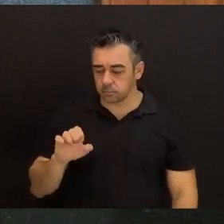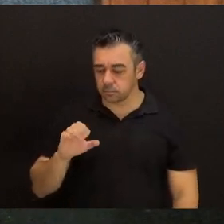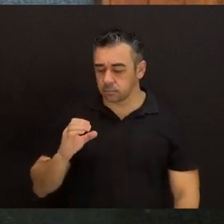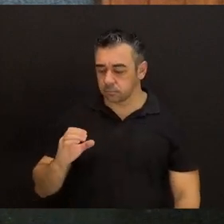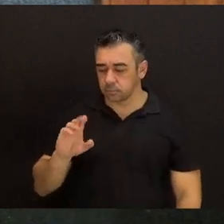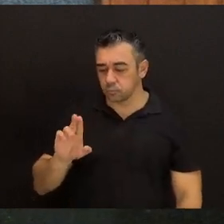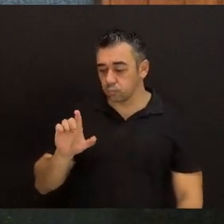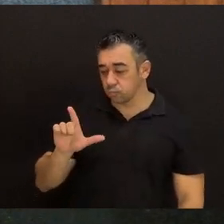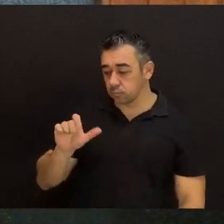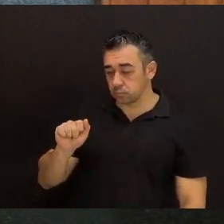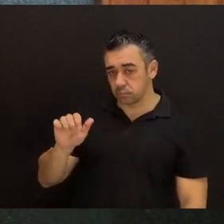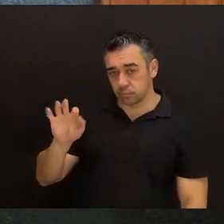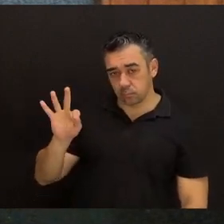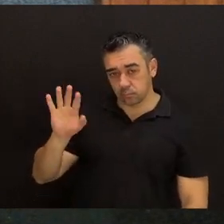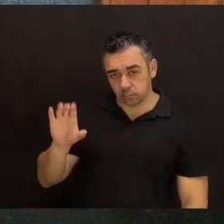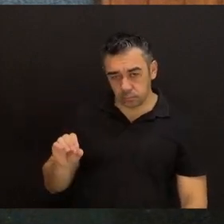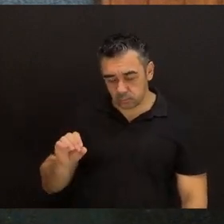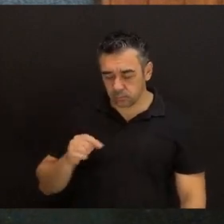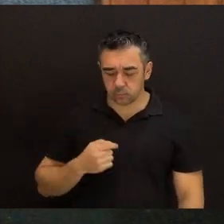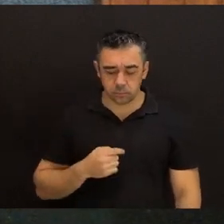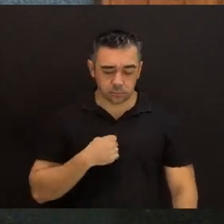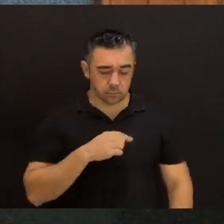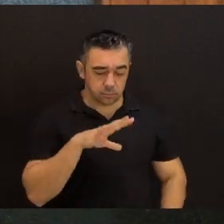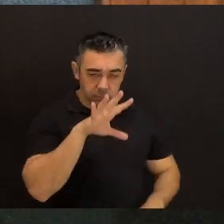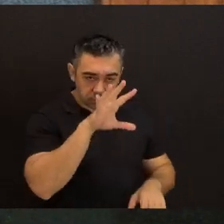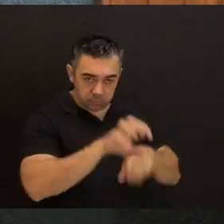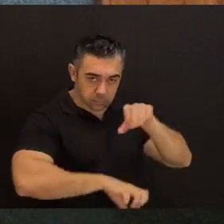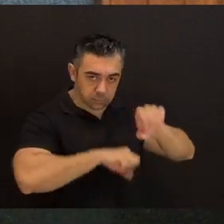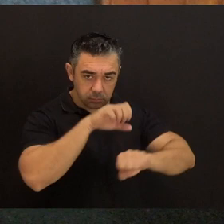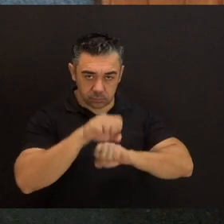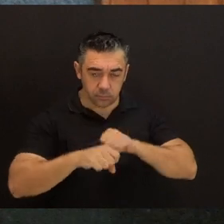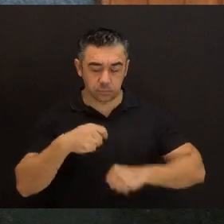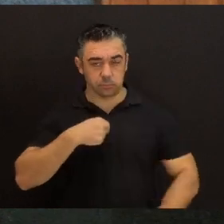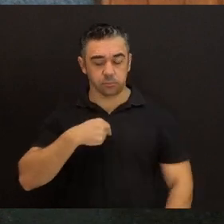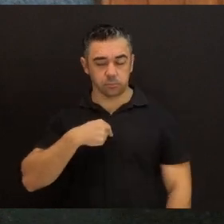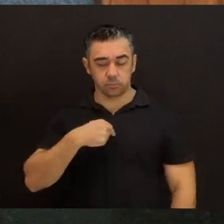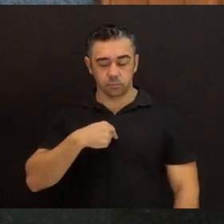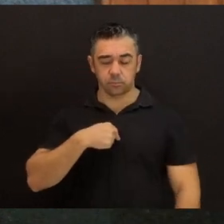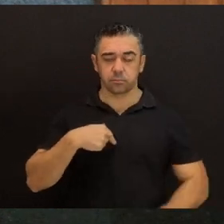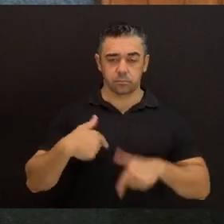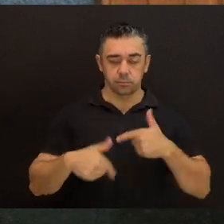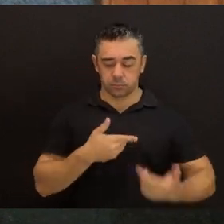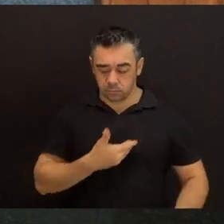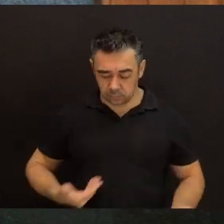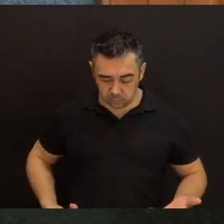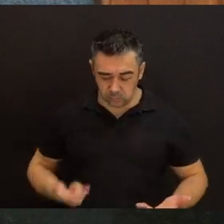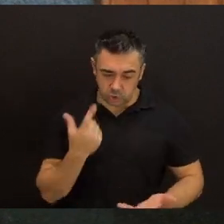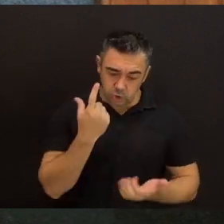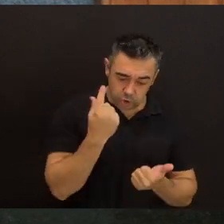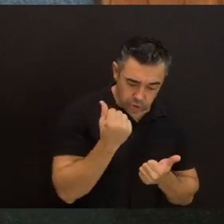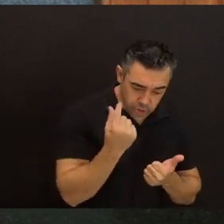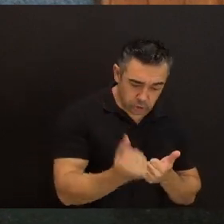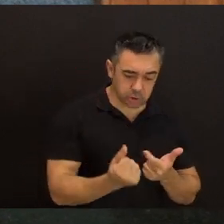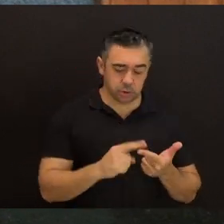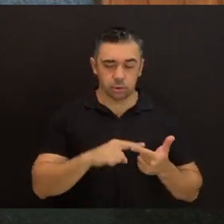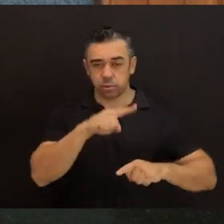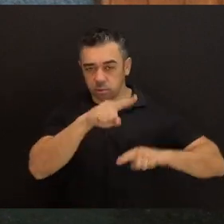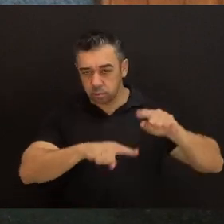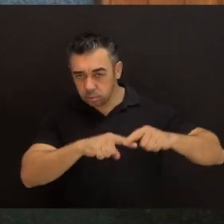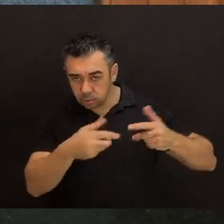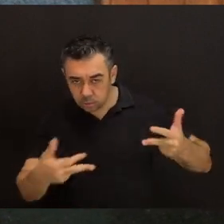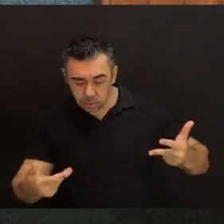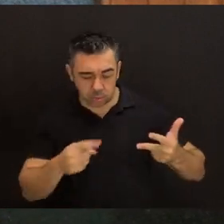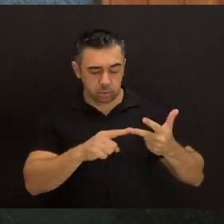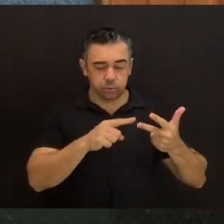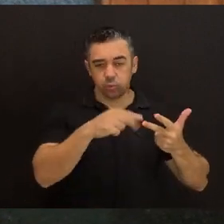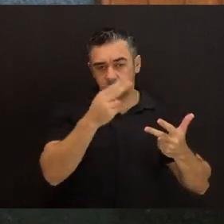penal ele fala que apropriar-se o funcionário público de dinheiro valor ou qualquer outro bem móvel público particular